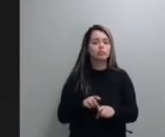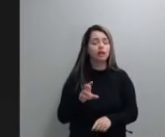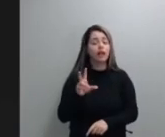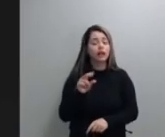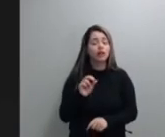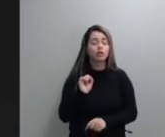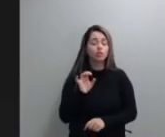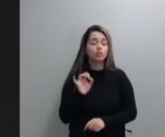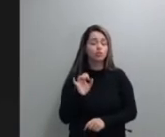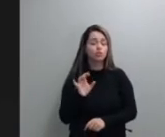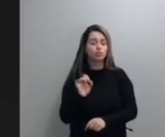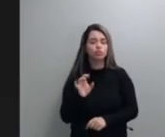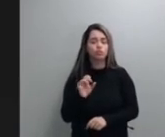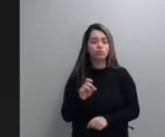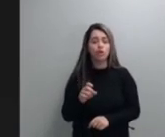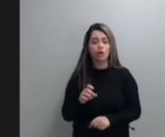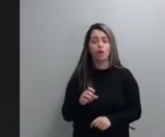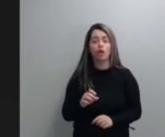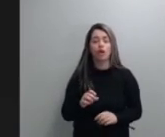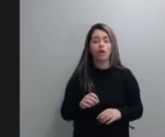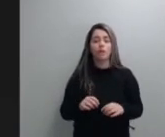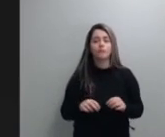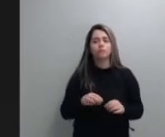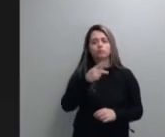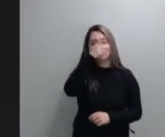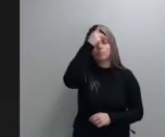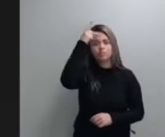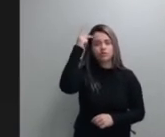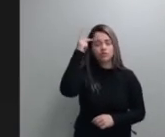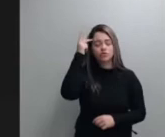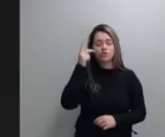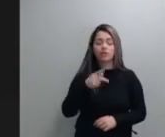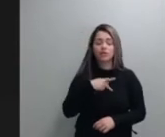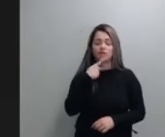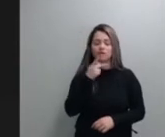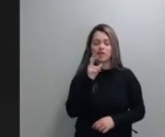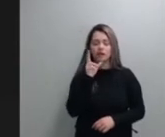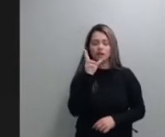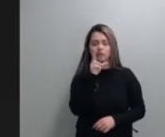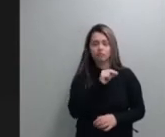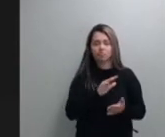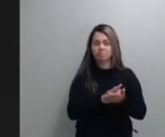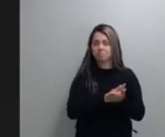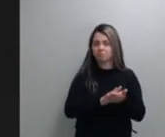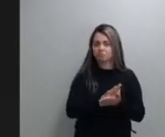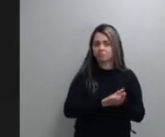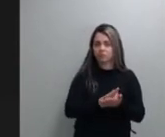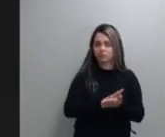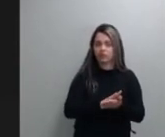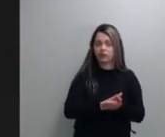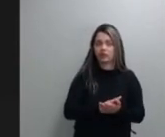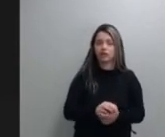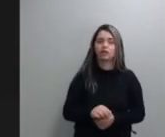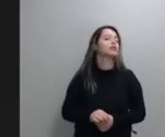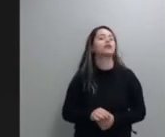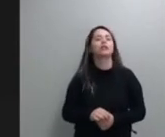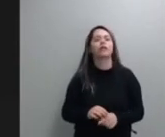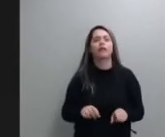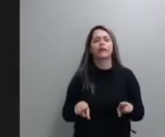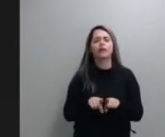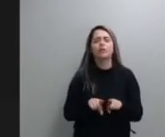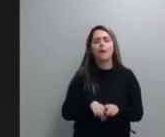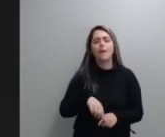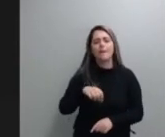concurso, nesse PCA, não falar do PCA nos autos 5199, dígito 08, de 2015,